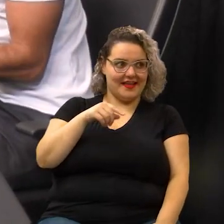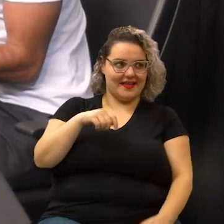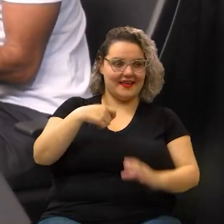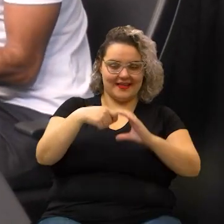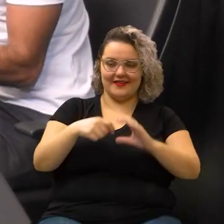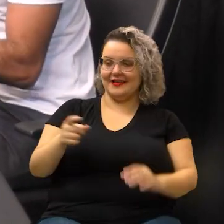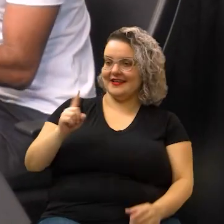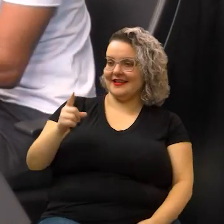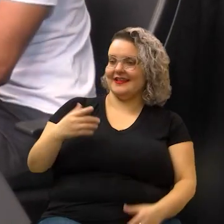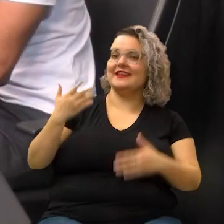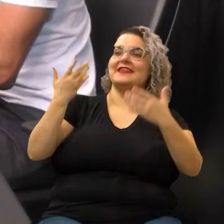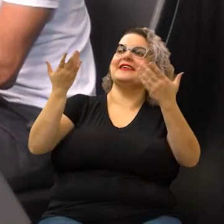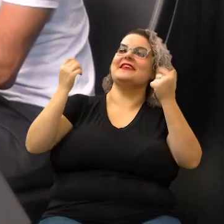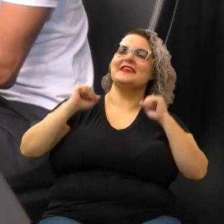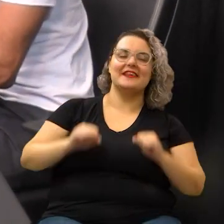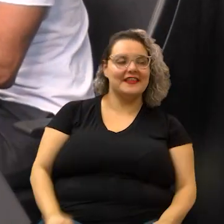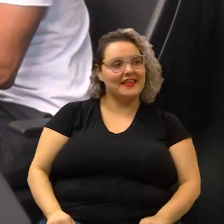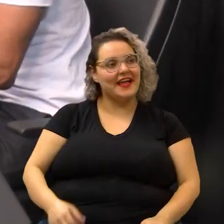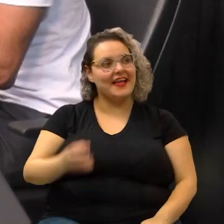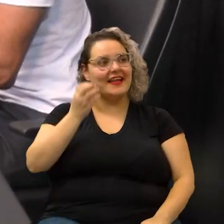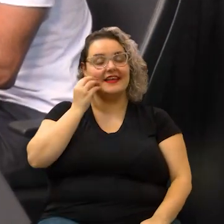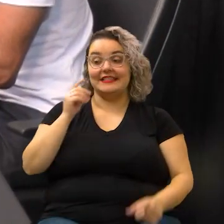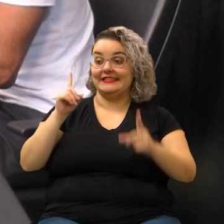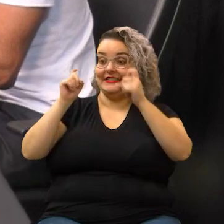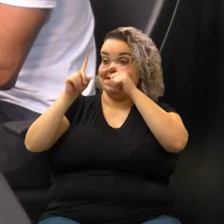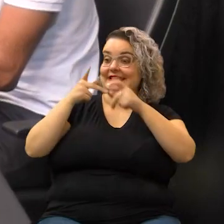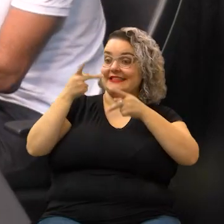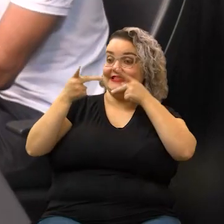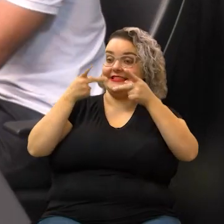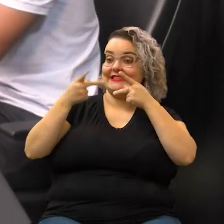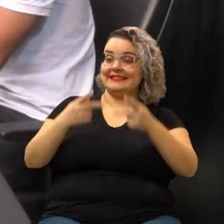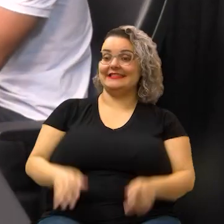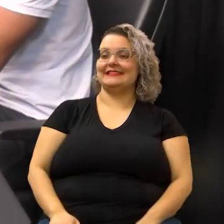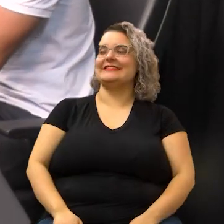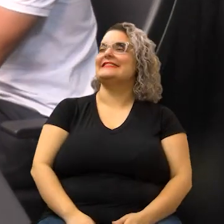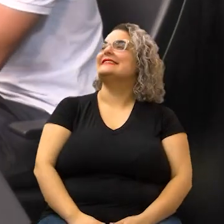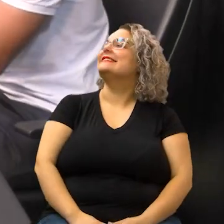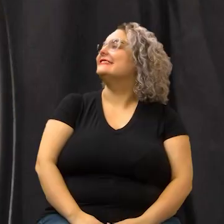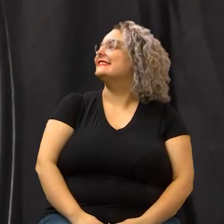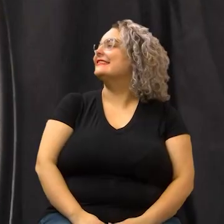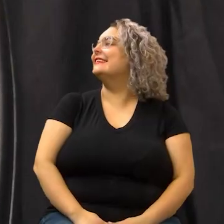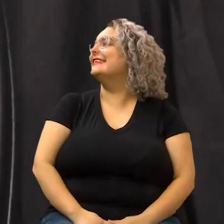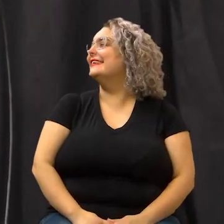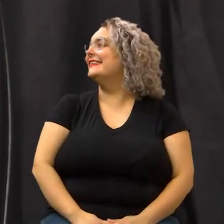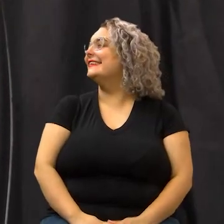esse vídeo pra ele? E aí, Igor? Difícil, né?